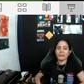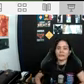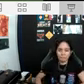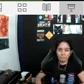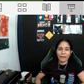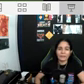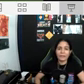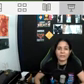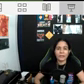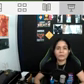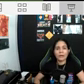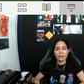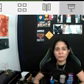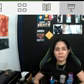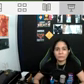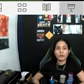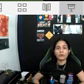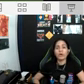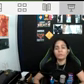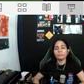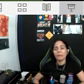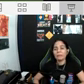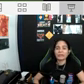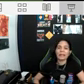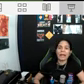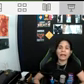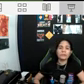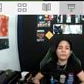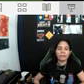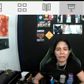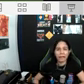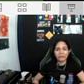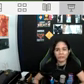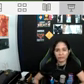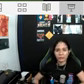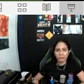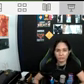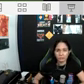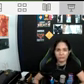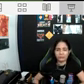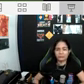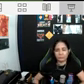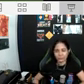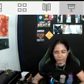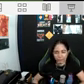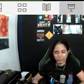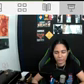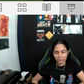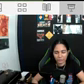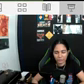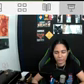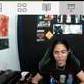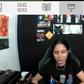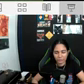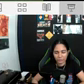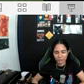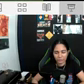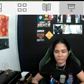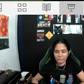João Pessoa, a gente tem o hábito de dormir mais tarde do que cidades do interior. Certo ou errado?